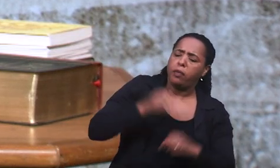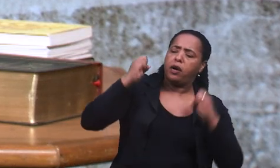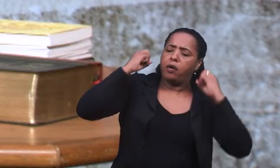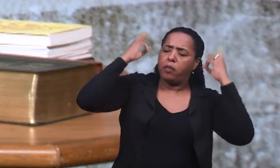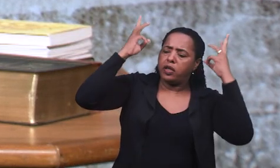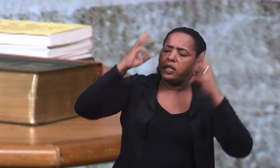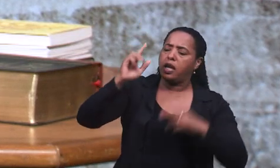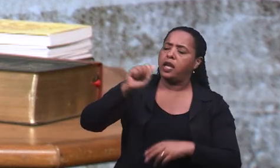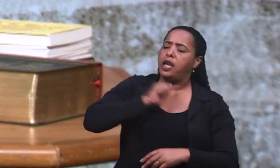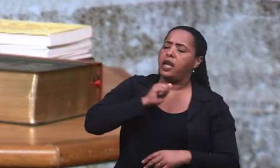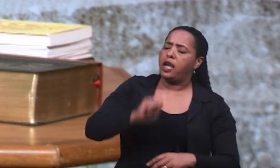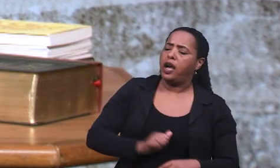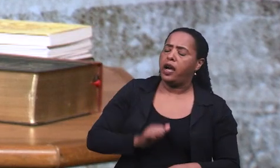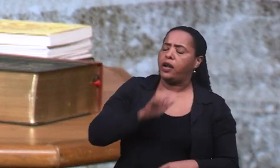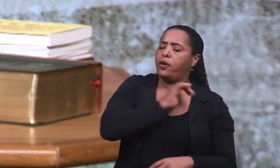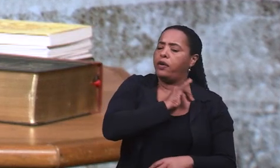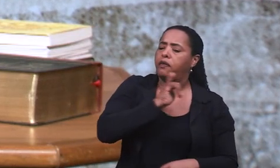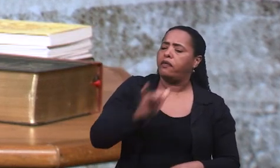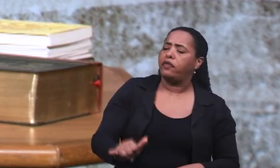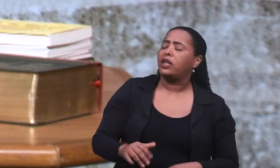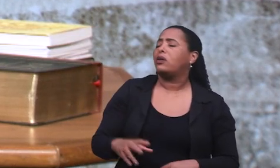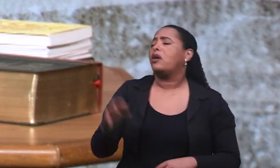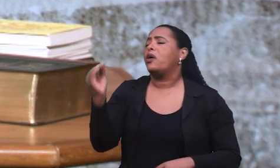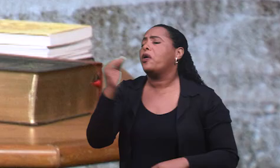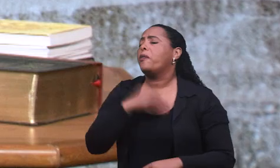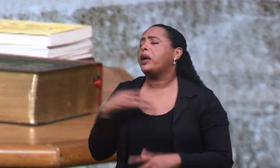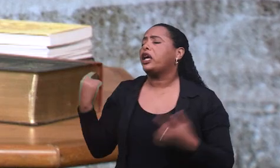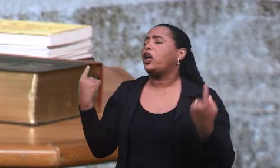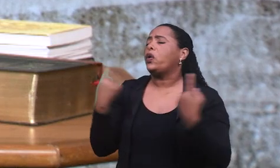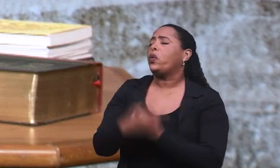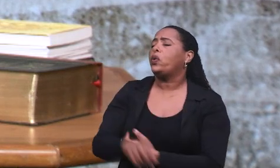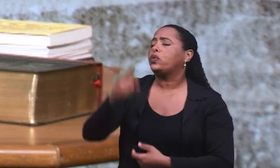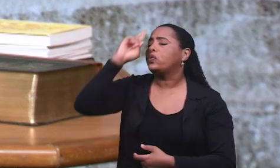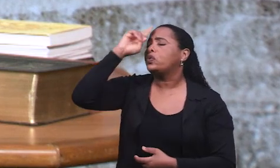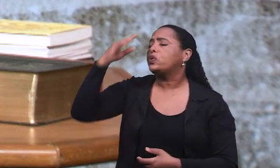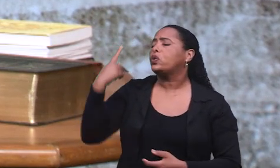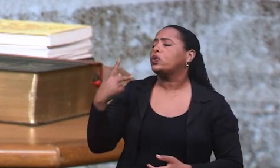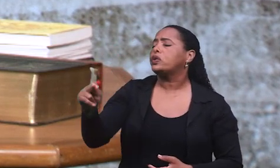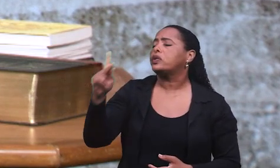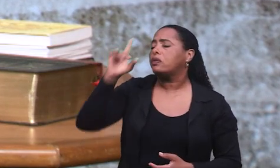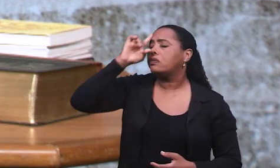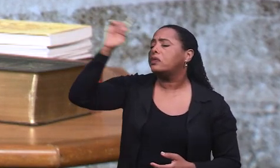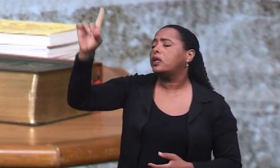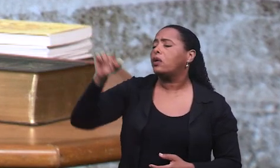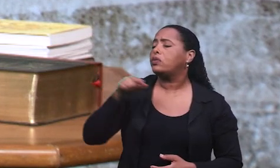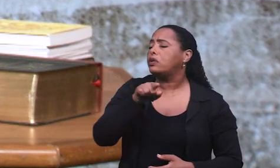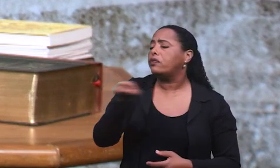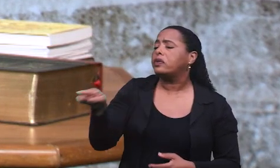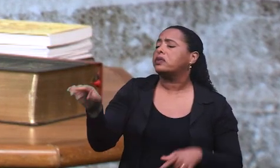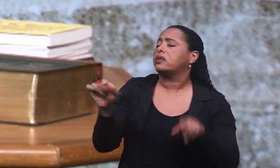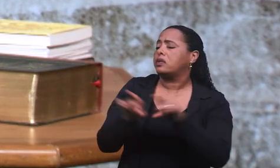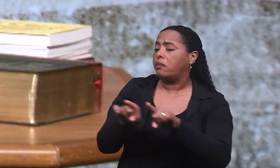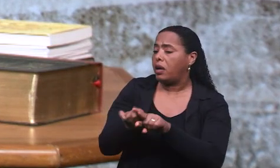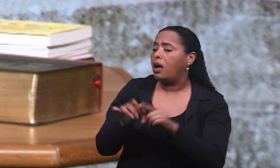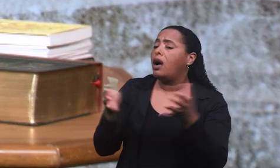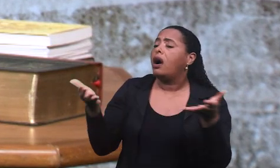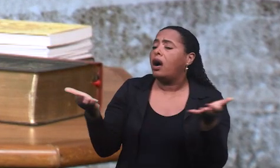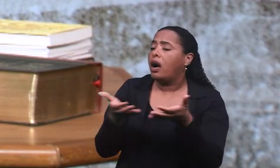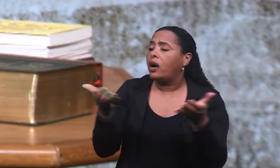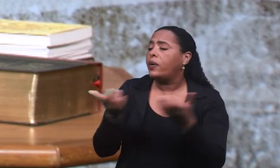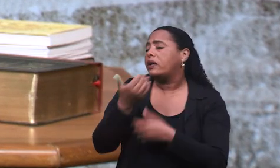Arão e disse: pequei contra o Senhor vosso Deus e contra vós. Agora,